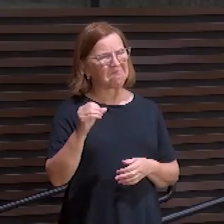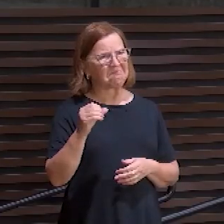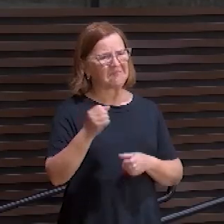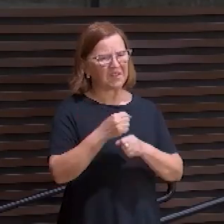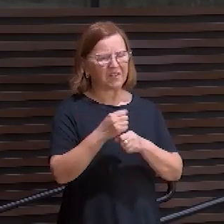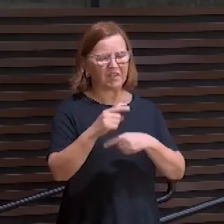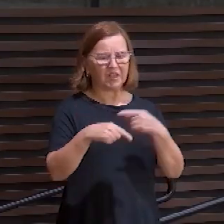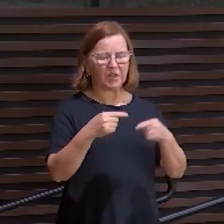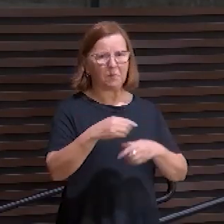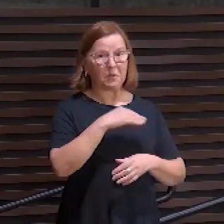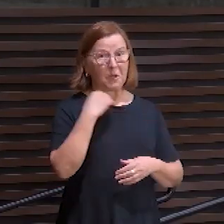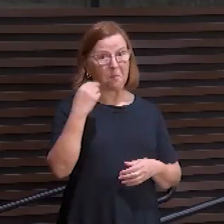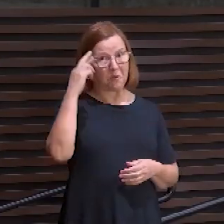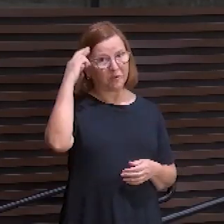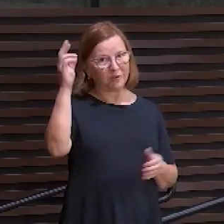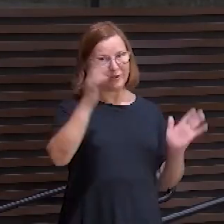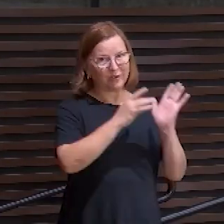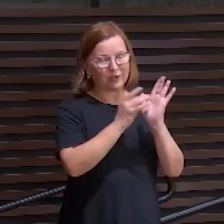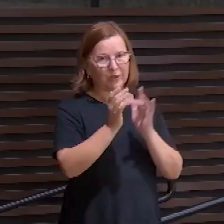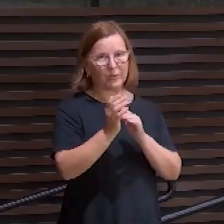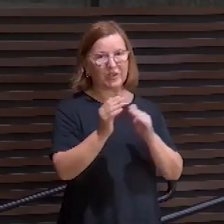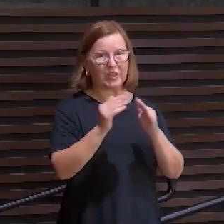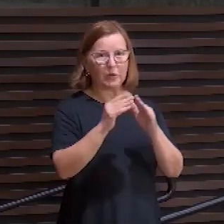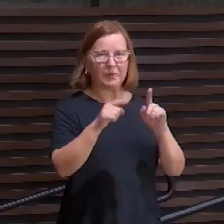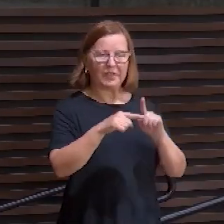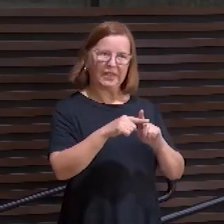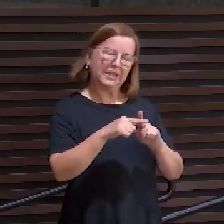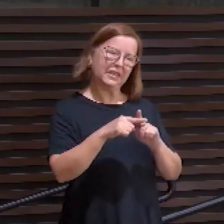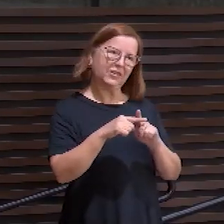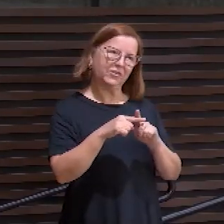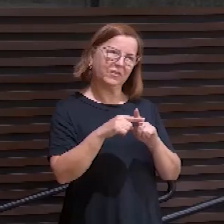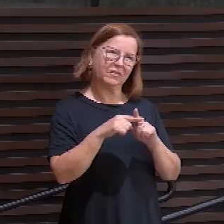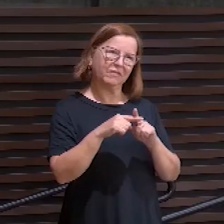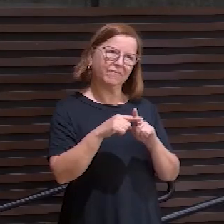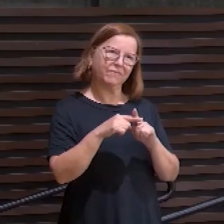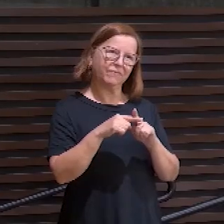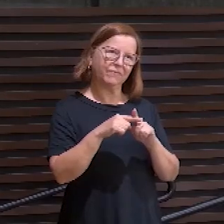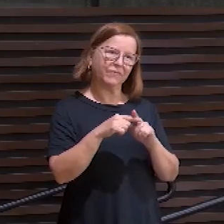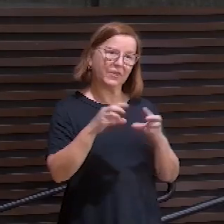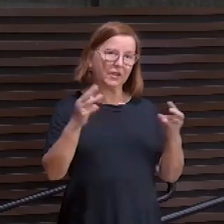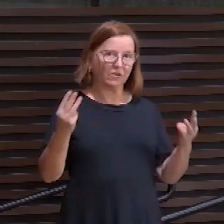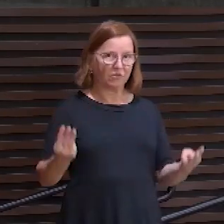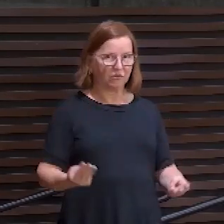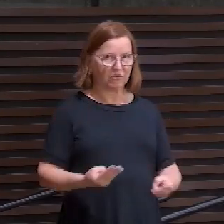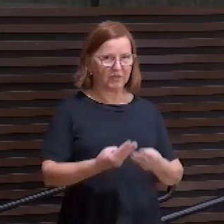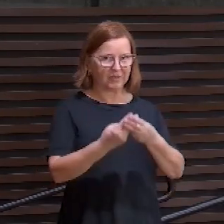Jesus. Era uma igreja de origem judaica